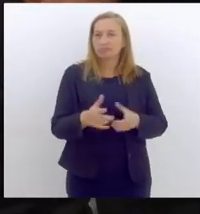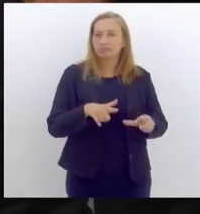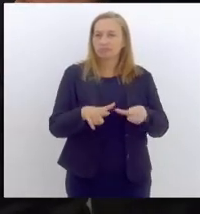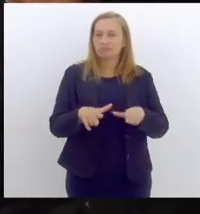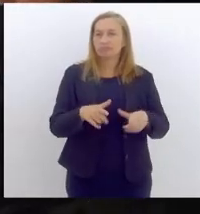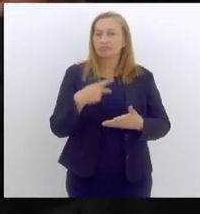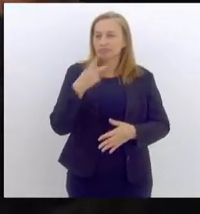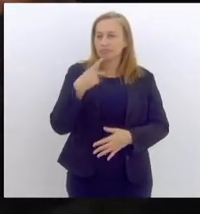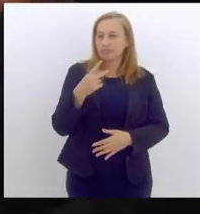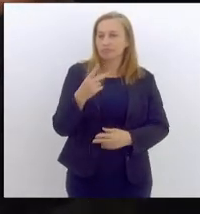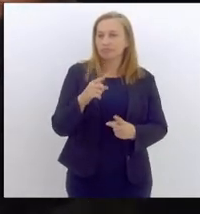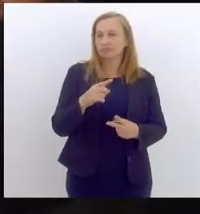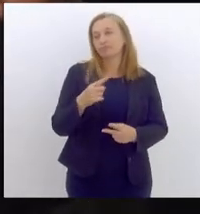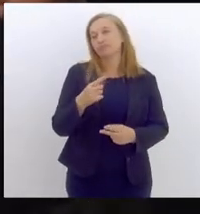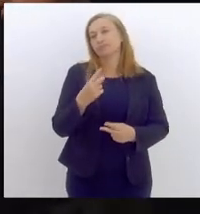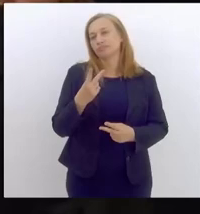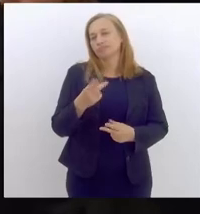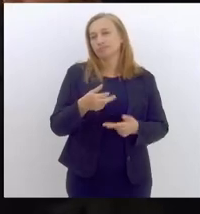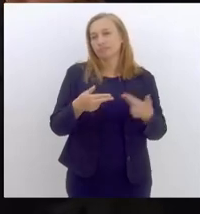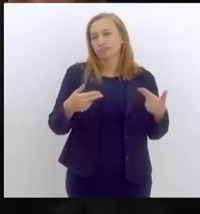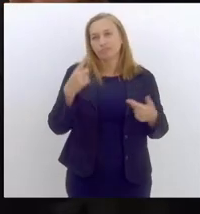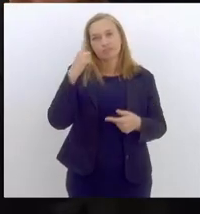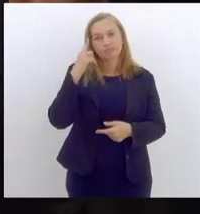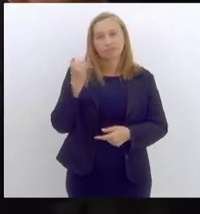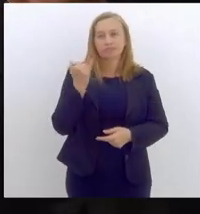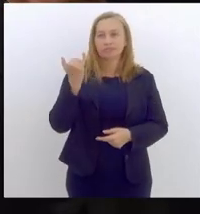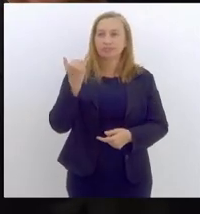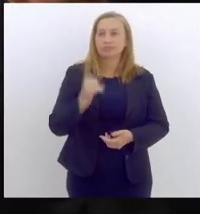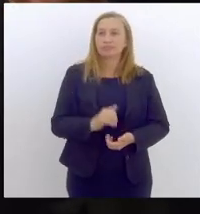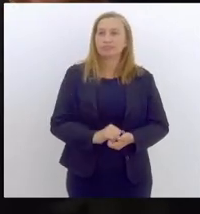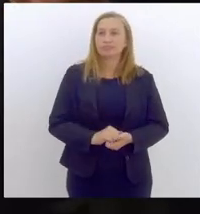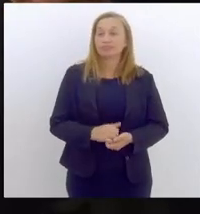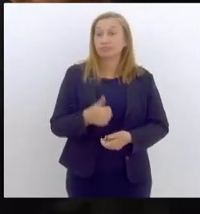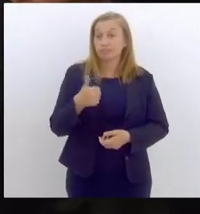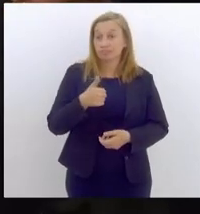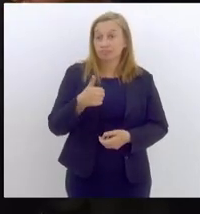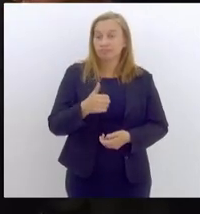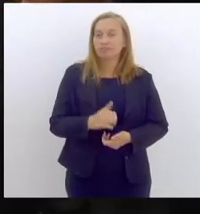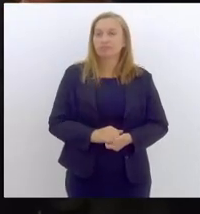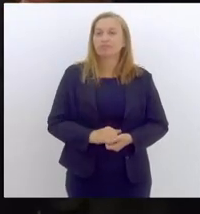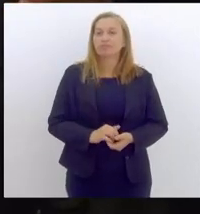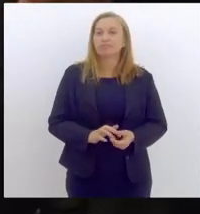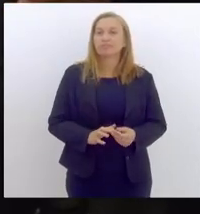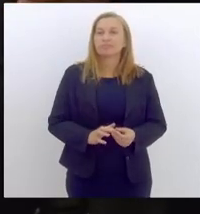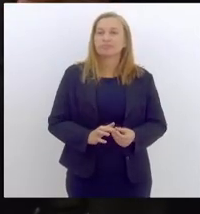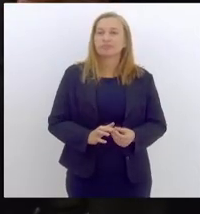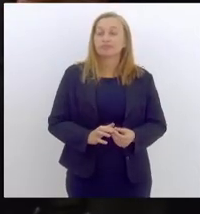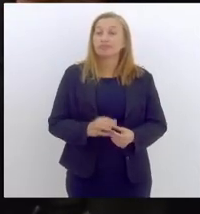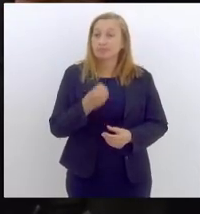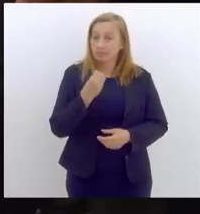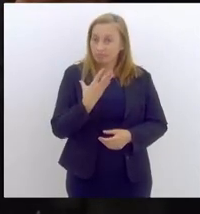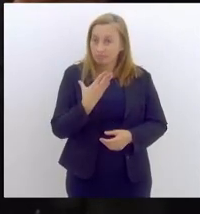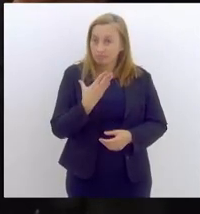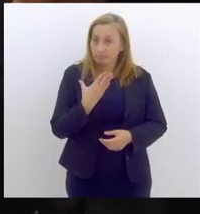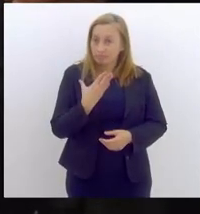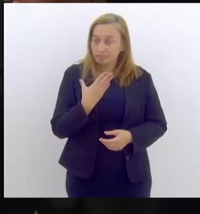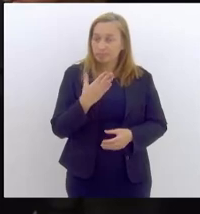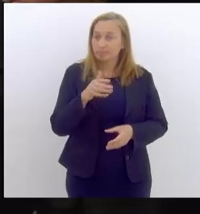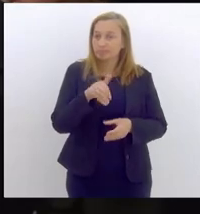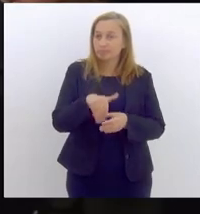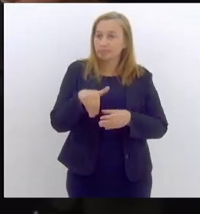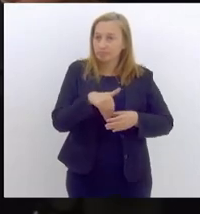dizer duas ou três questões que eu penso que são importantes. A primeira, ainda bem que essa